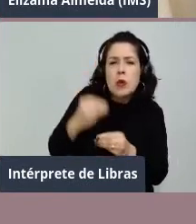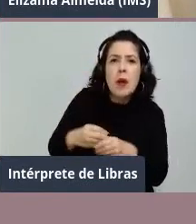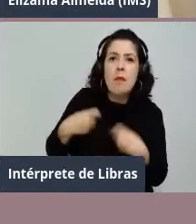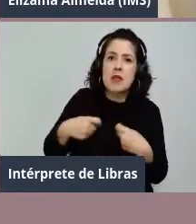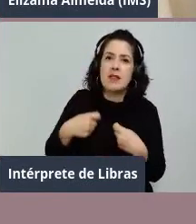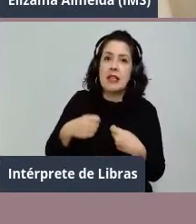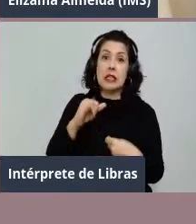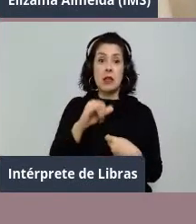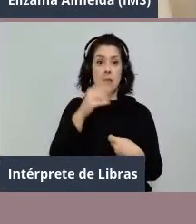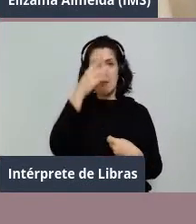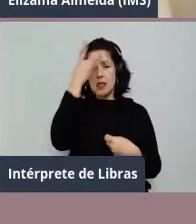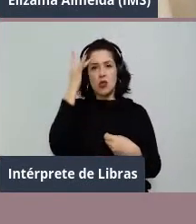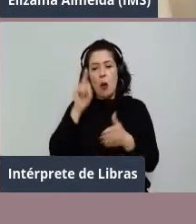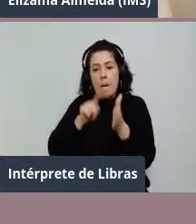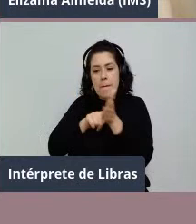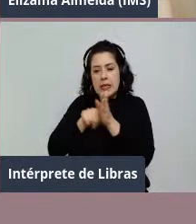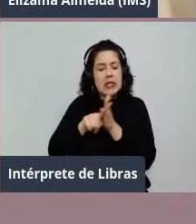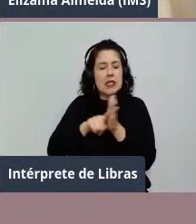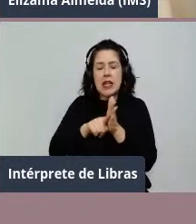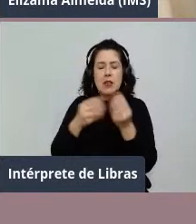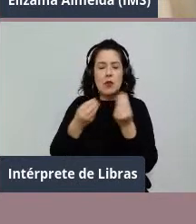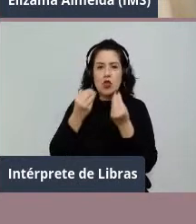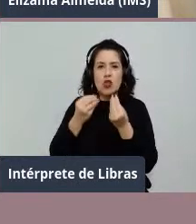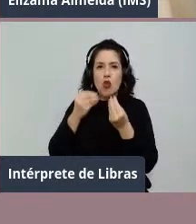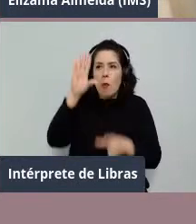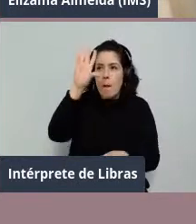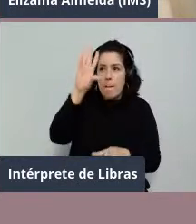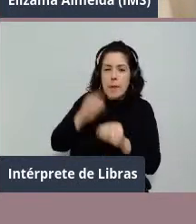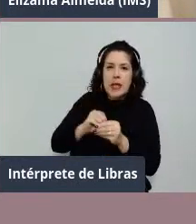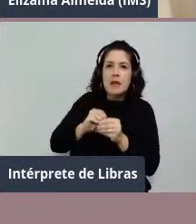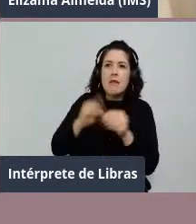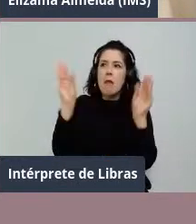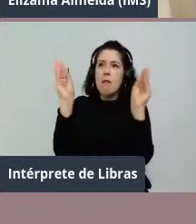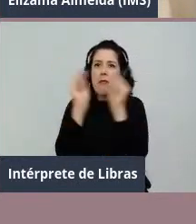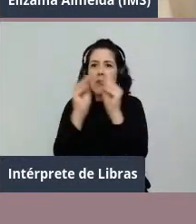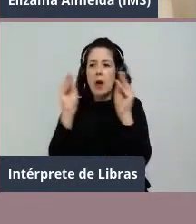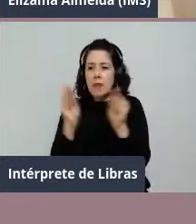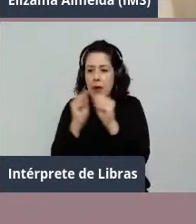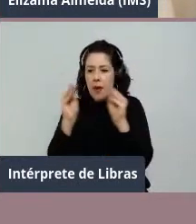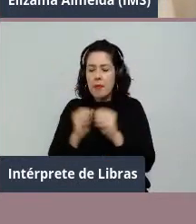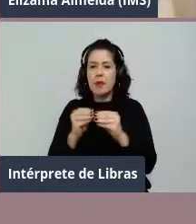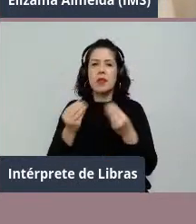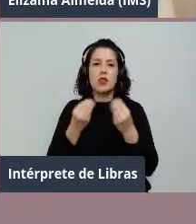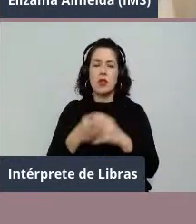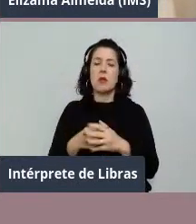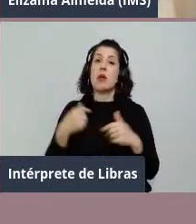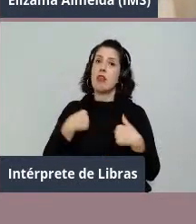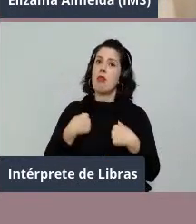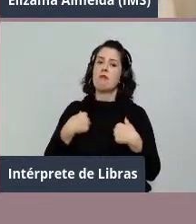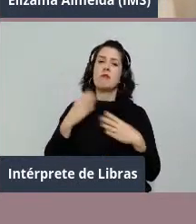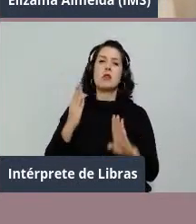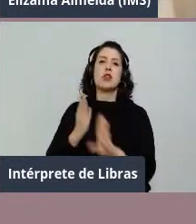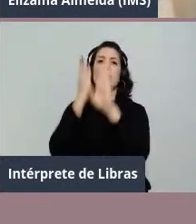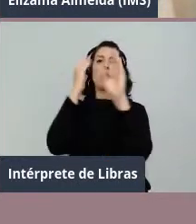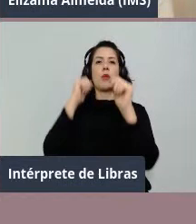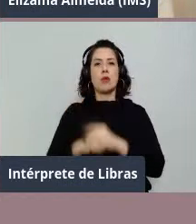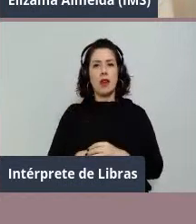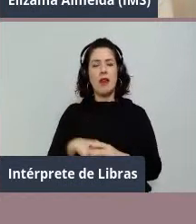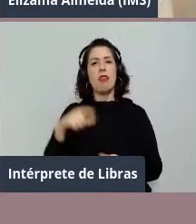E pelas palavras sinais, a gente deduz que são alguns dos 13 títulos da Hora da Estrela.